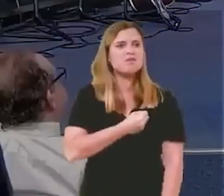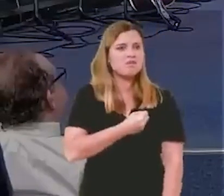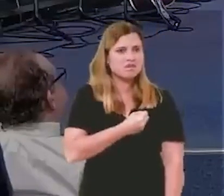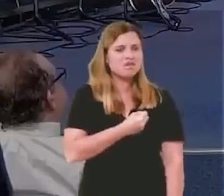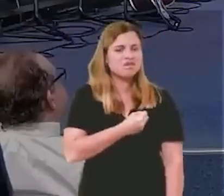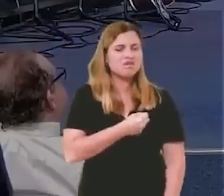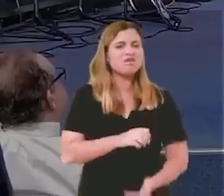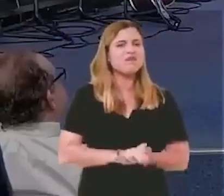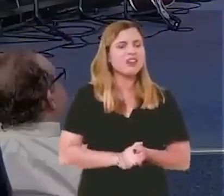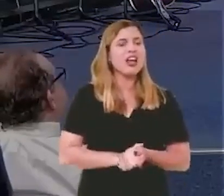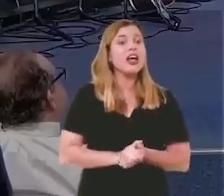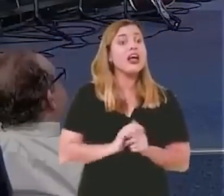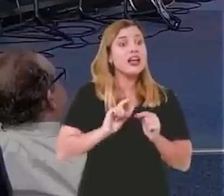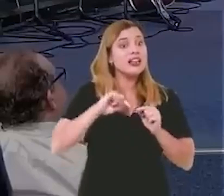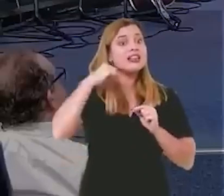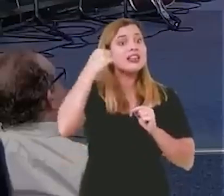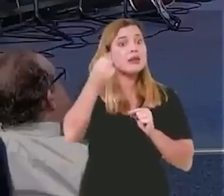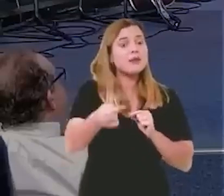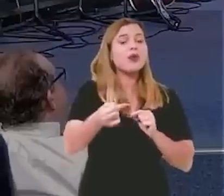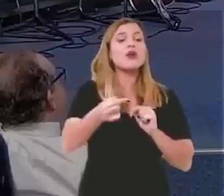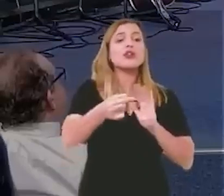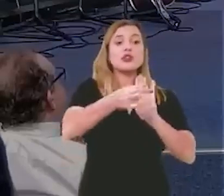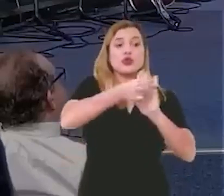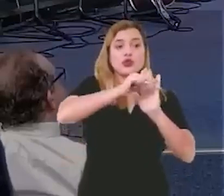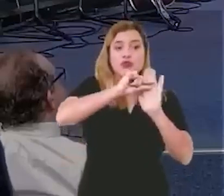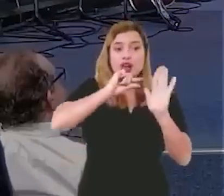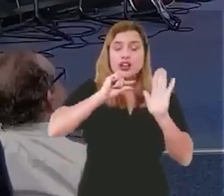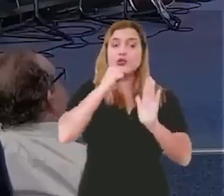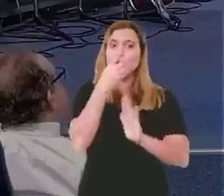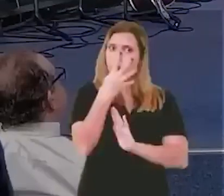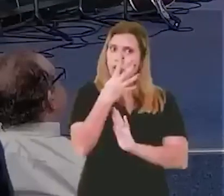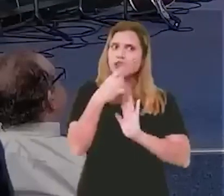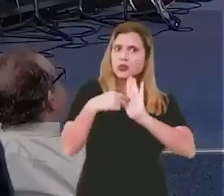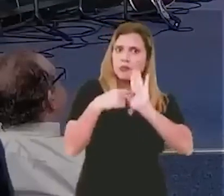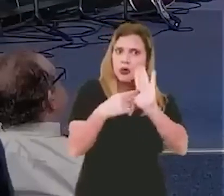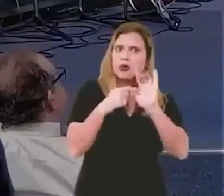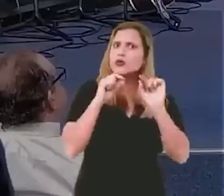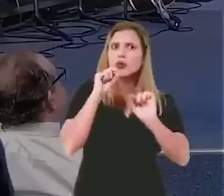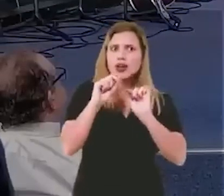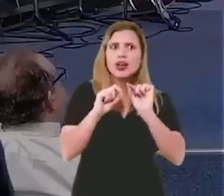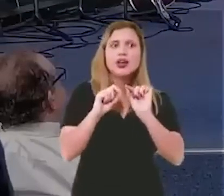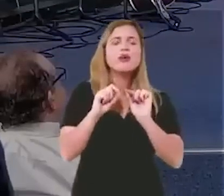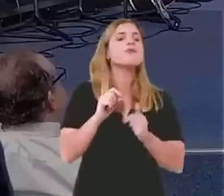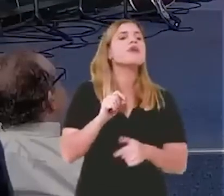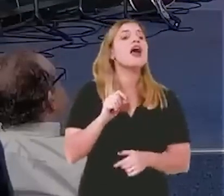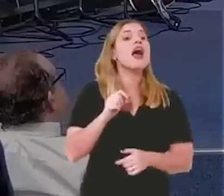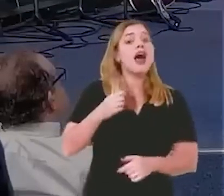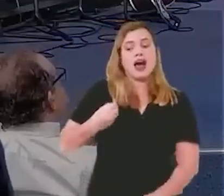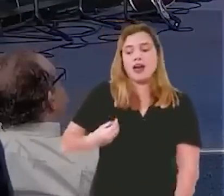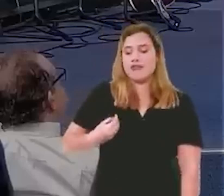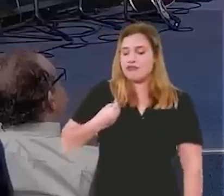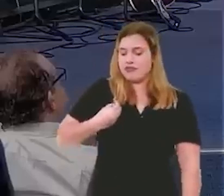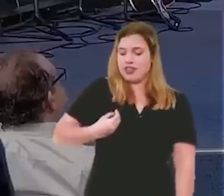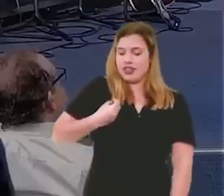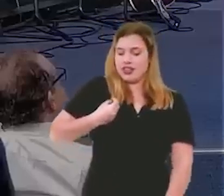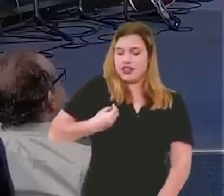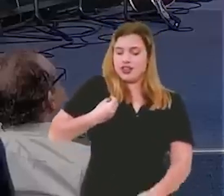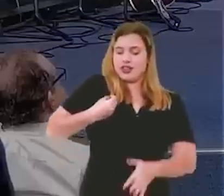Quando você chega no verso 4, João quase nos tira o fôlego de novo, porque ele diz assim: a vida estava nele,